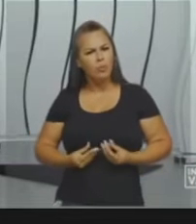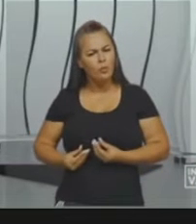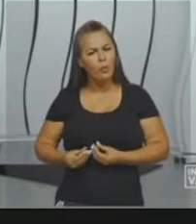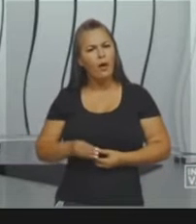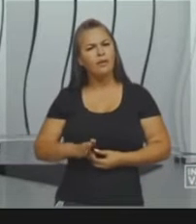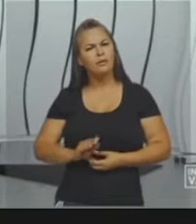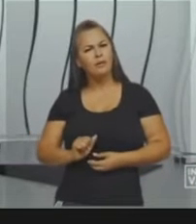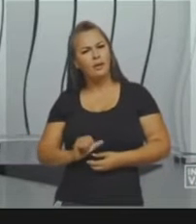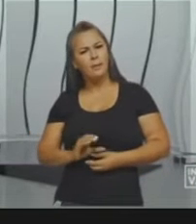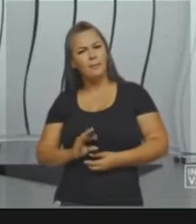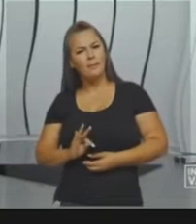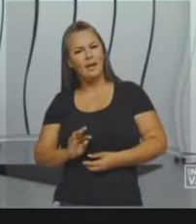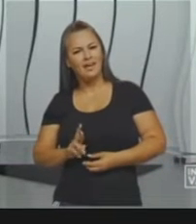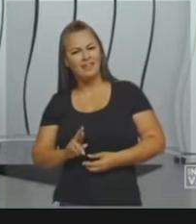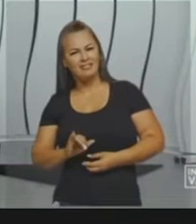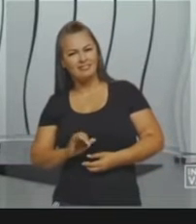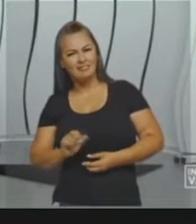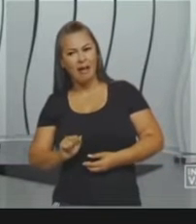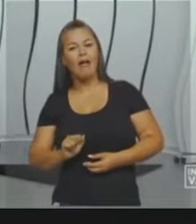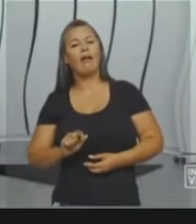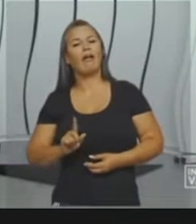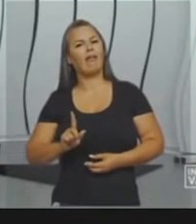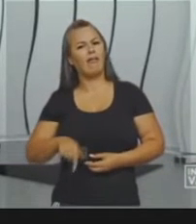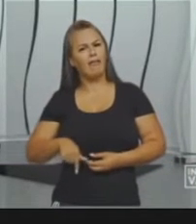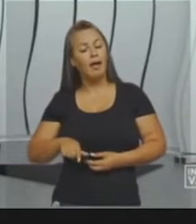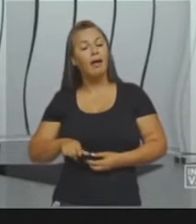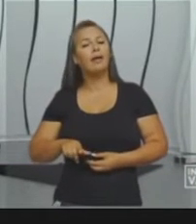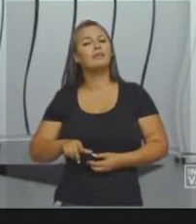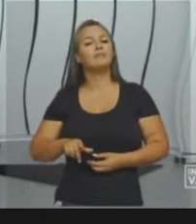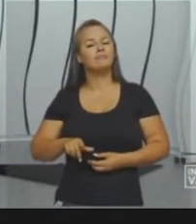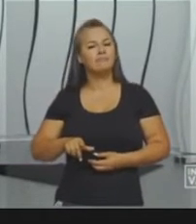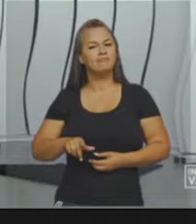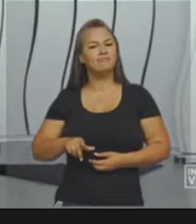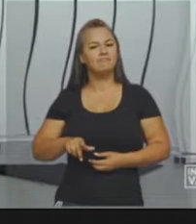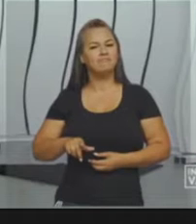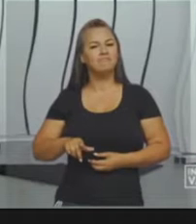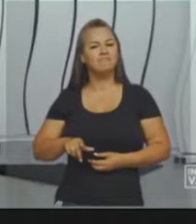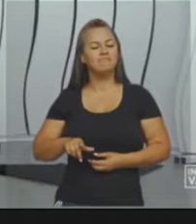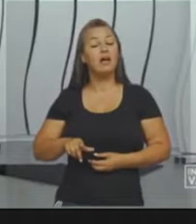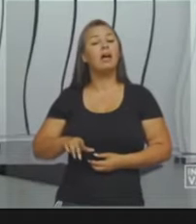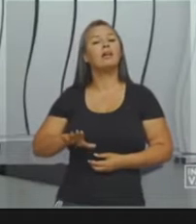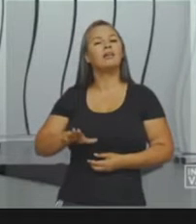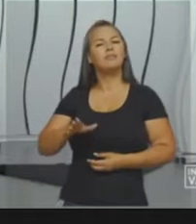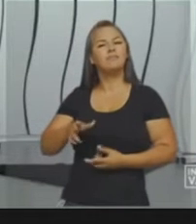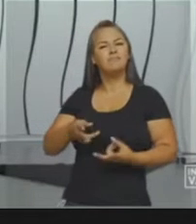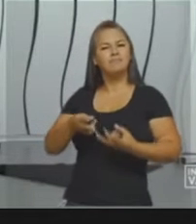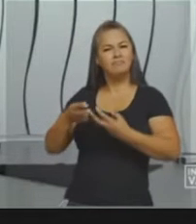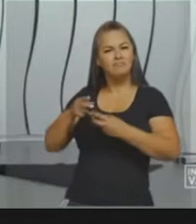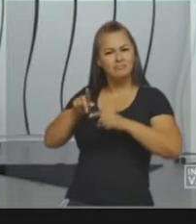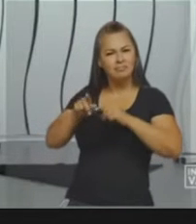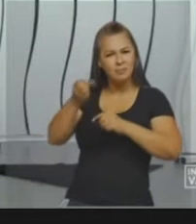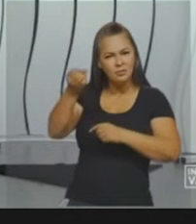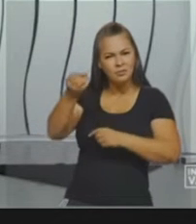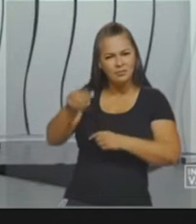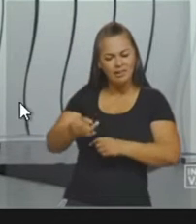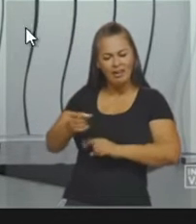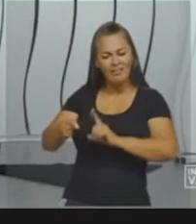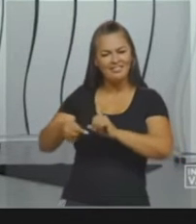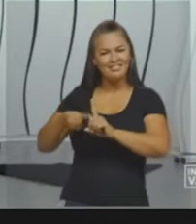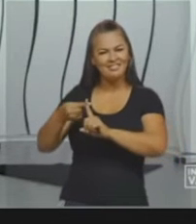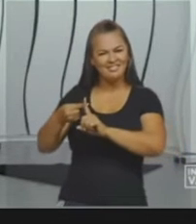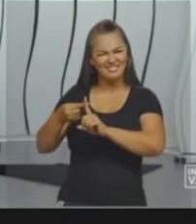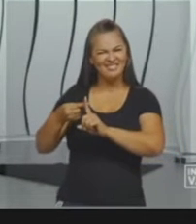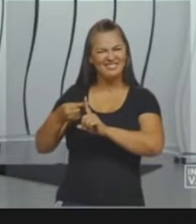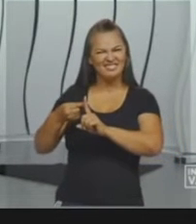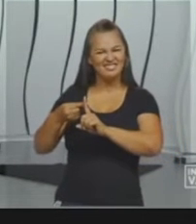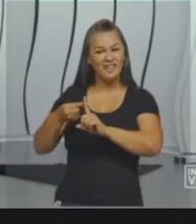saúde. Aí eu falei coisas boas, ela tem mais coisas boas do que coisas ruins, acredite. Por isso que eu coloquei aqui, ó, algumas